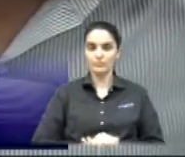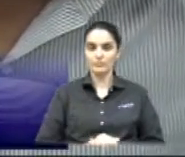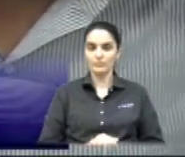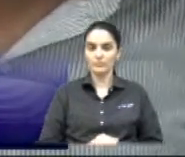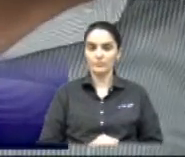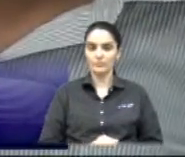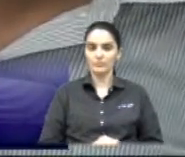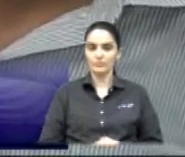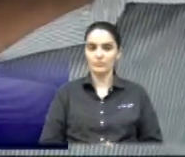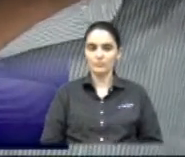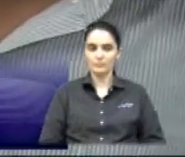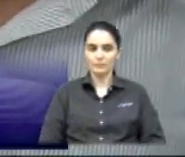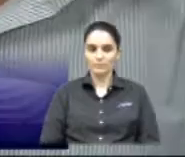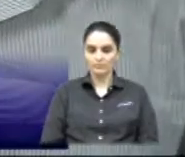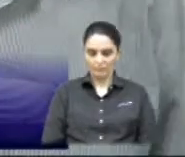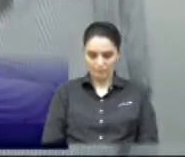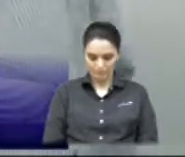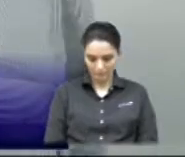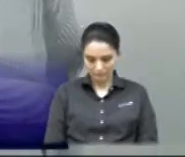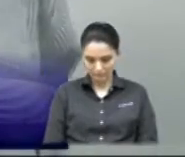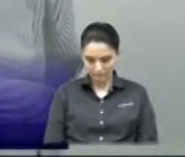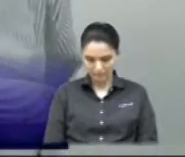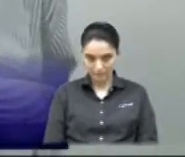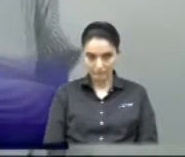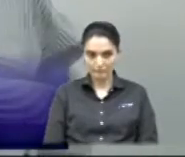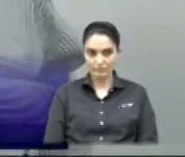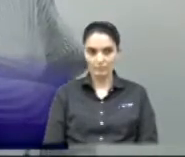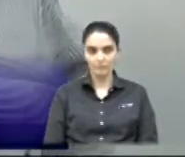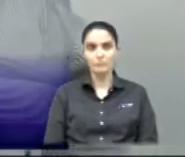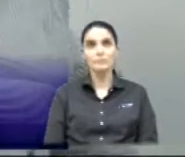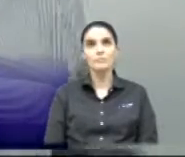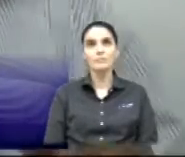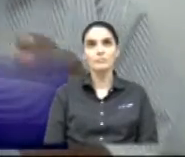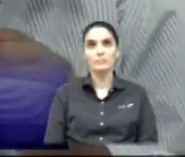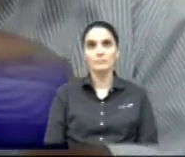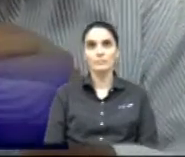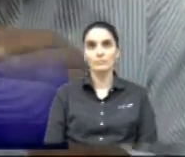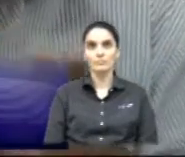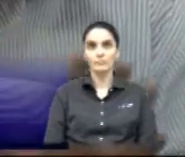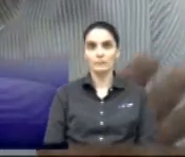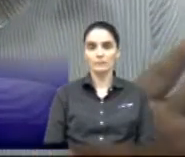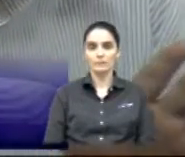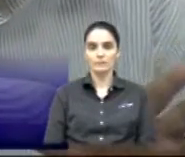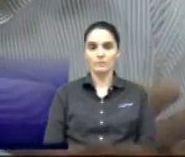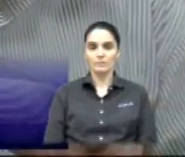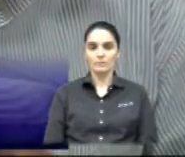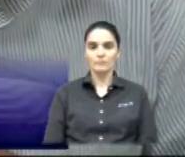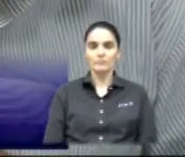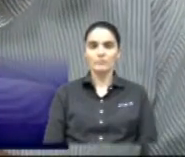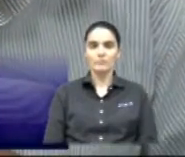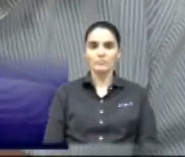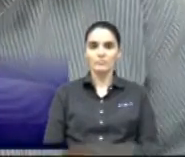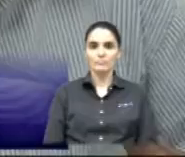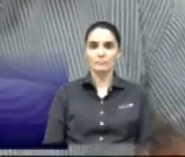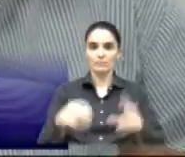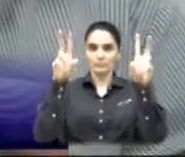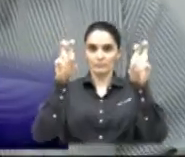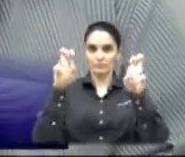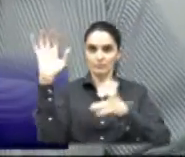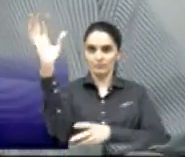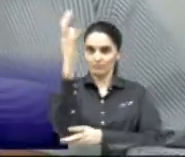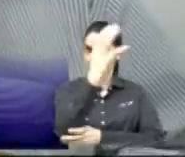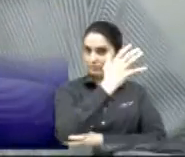Vamos ouvir o nobre vereador Jorge de Freitas. A questão do horto florestal é uma